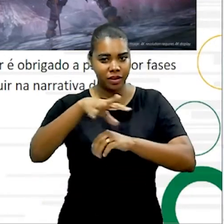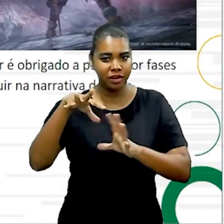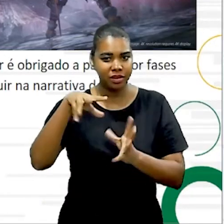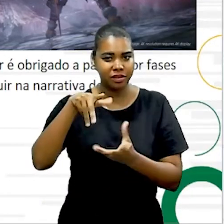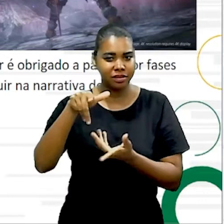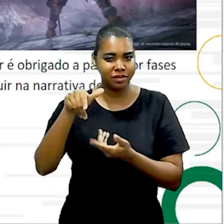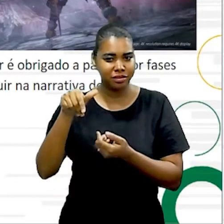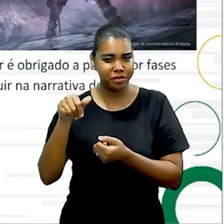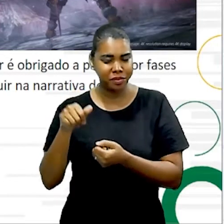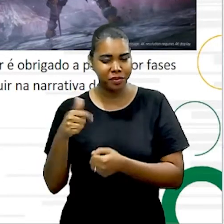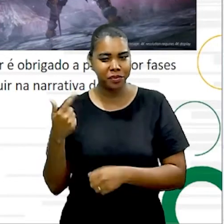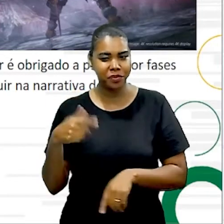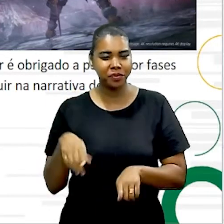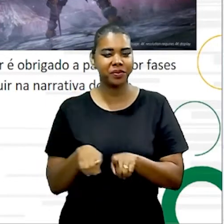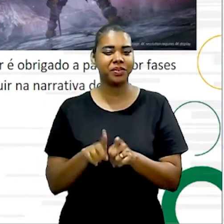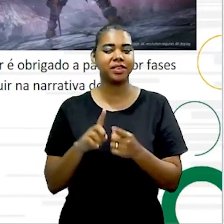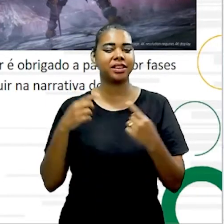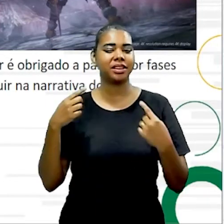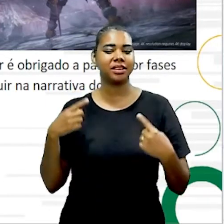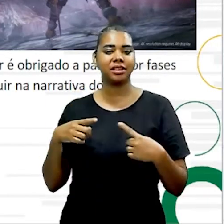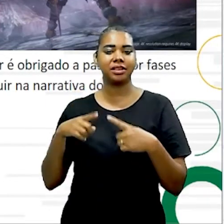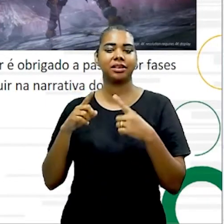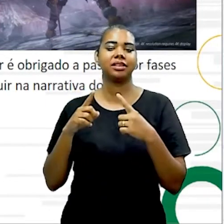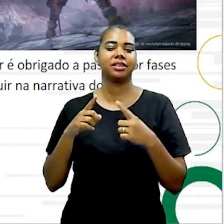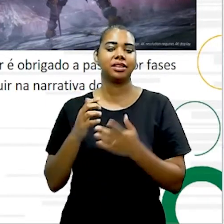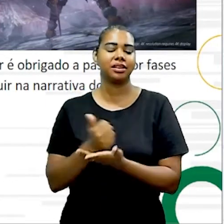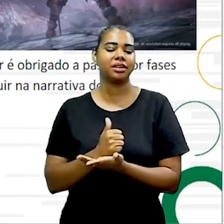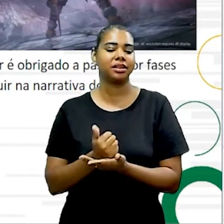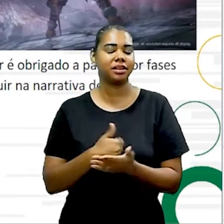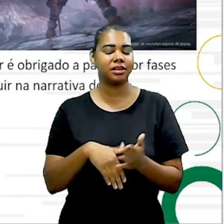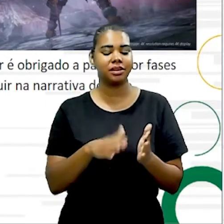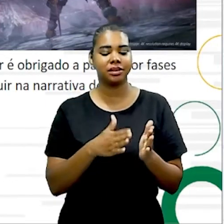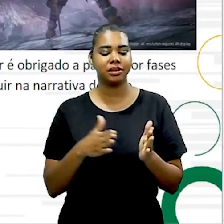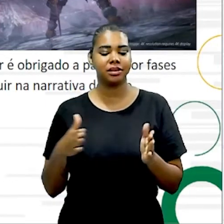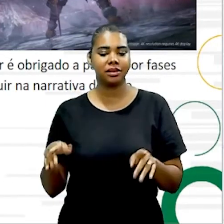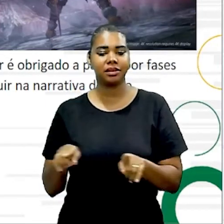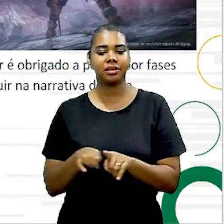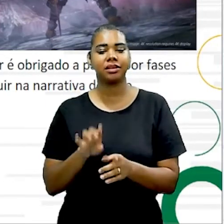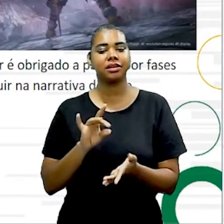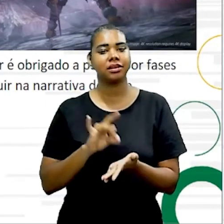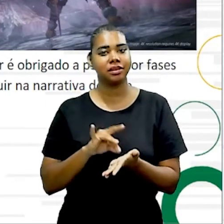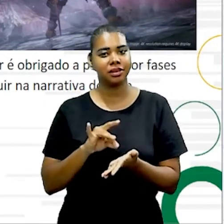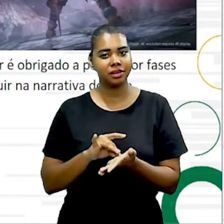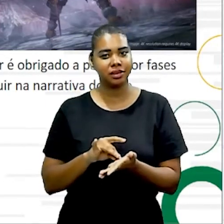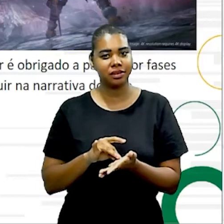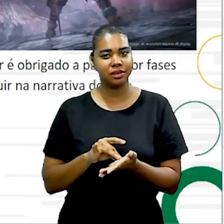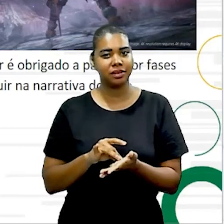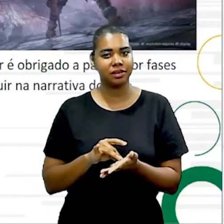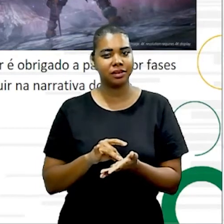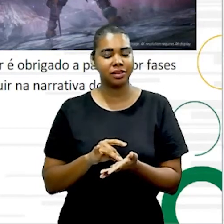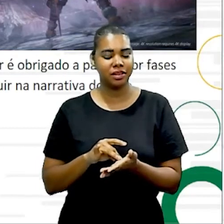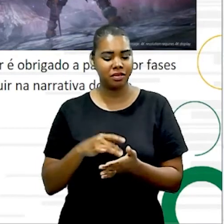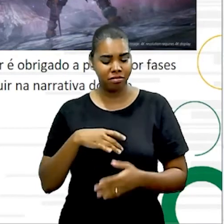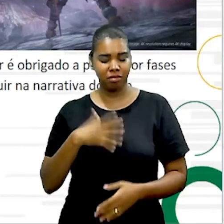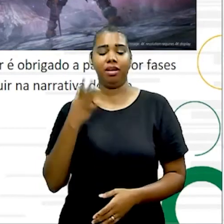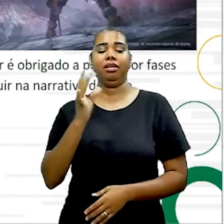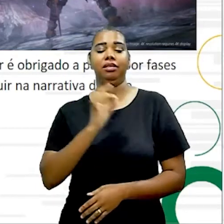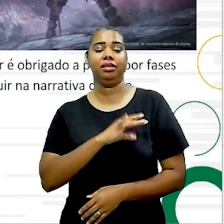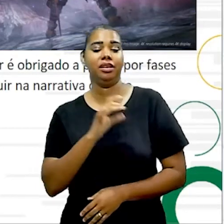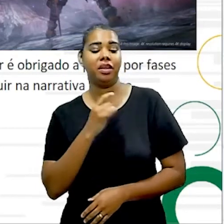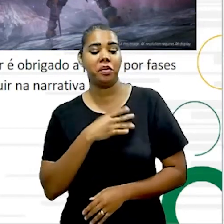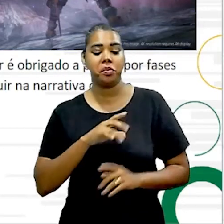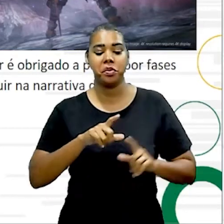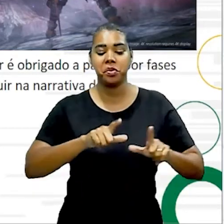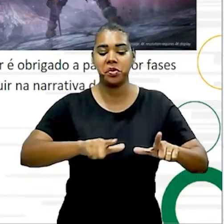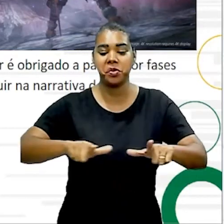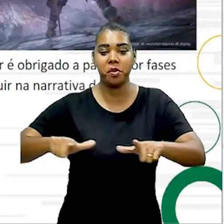missões secundárias, enfrenta bosses em jogo de fase. Ou em jogos de terror é a parte que você explora aquele